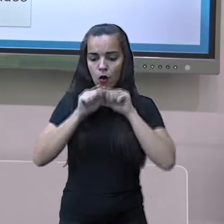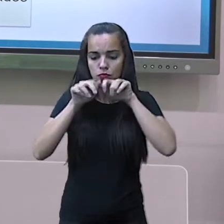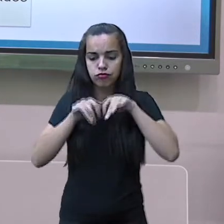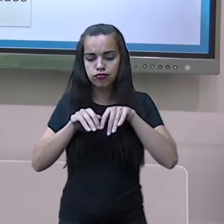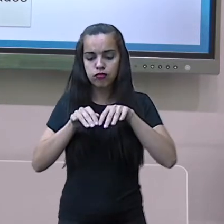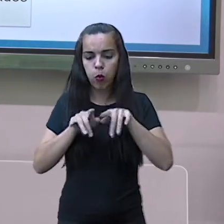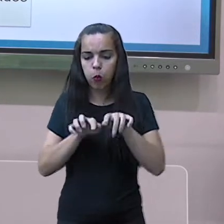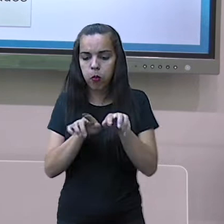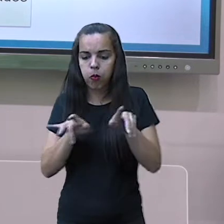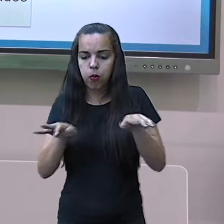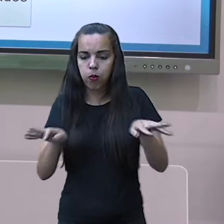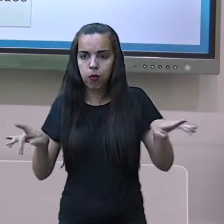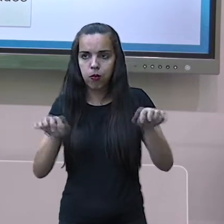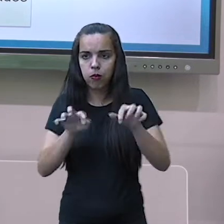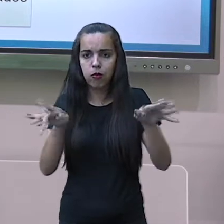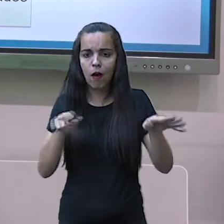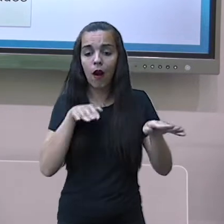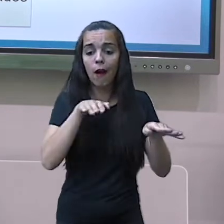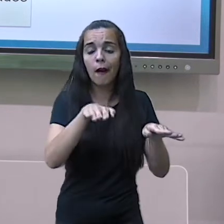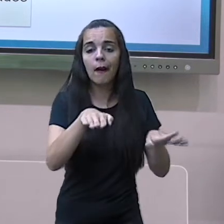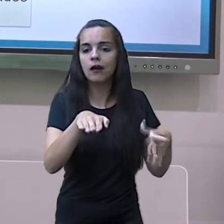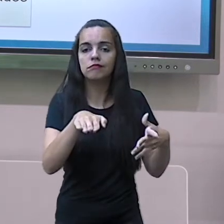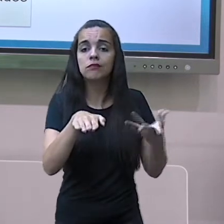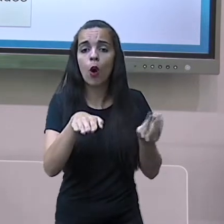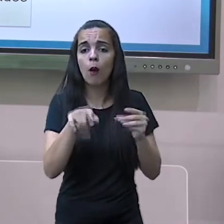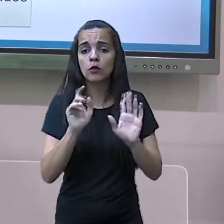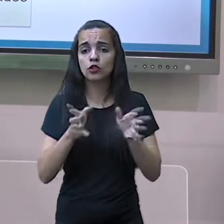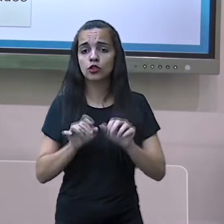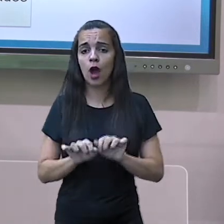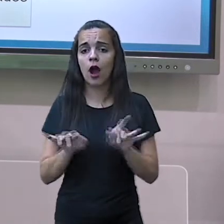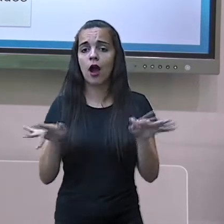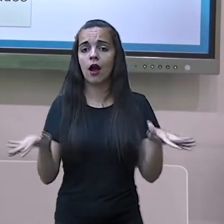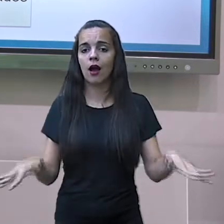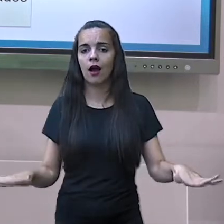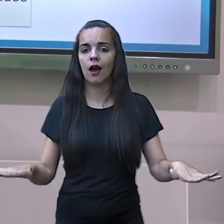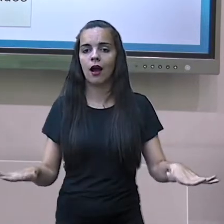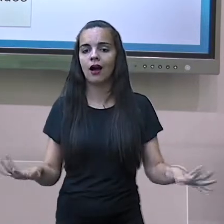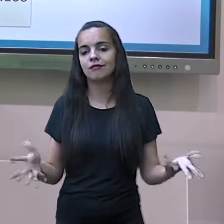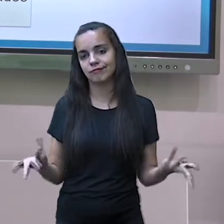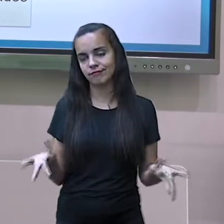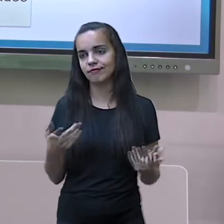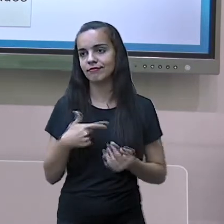parte do ano. Na Ásia, no continente asiático, nós temos isso.